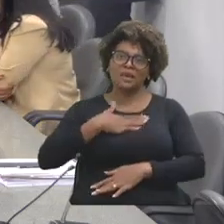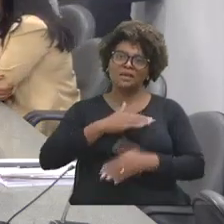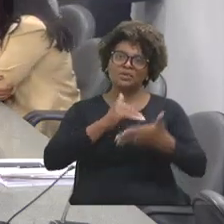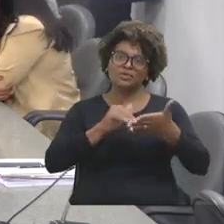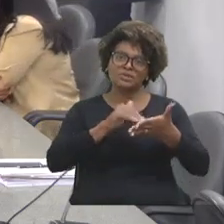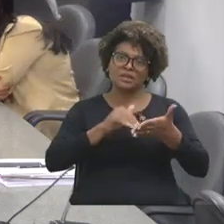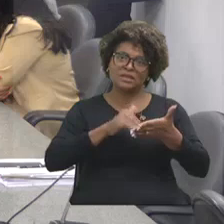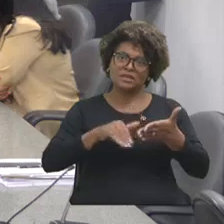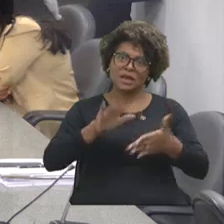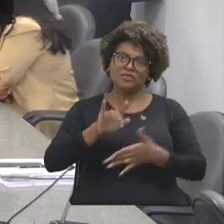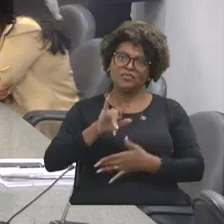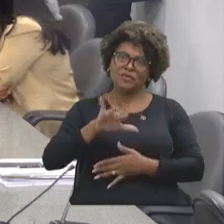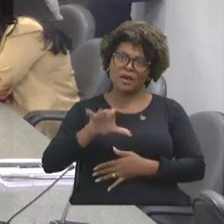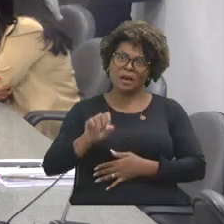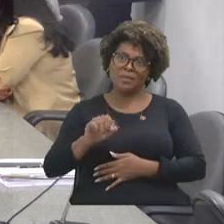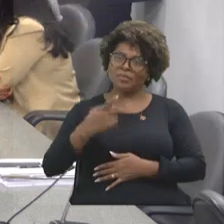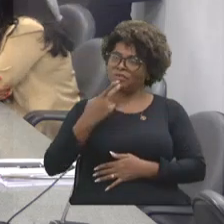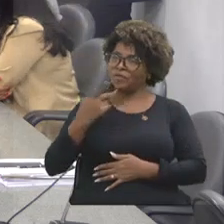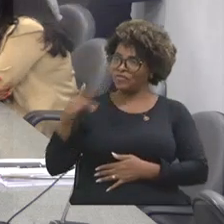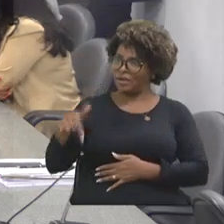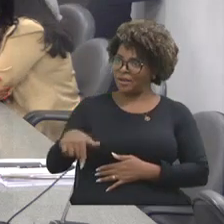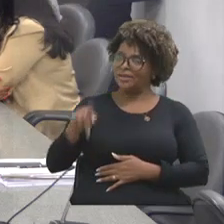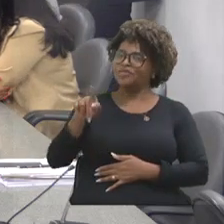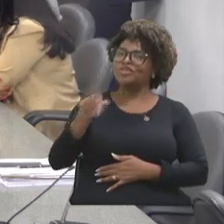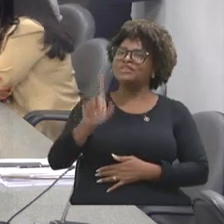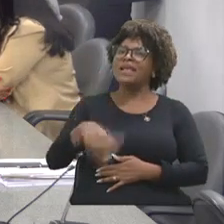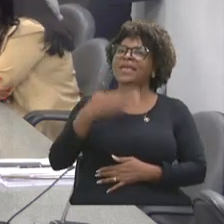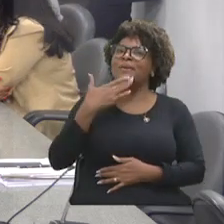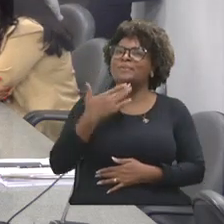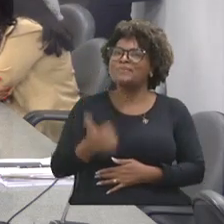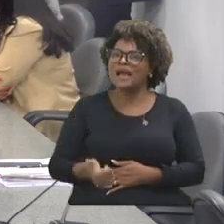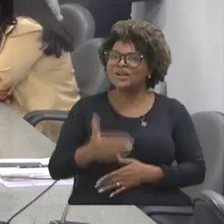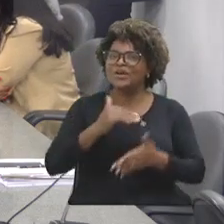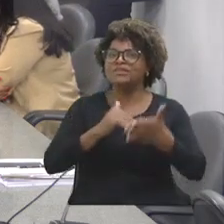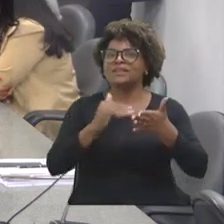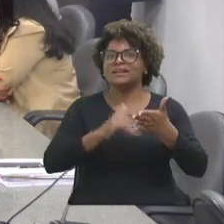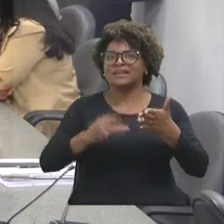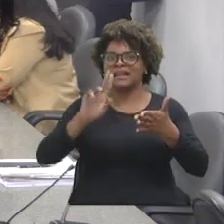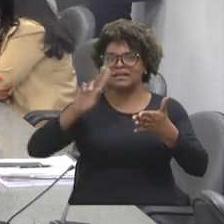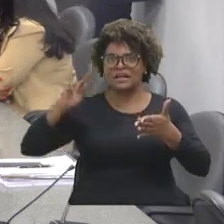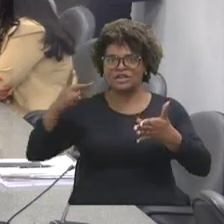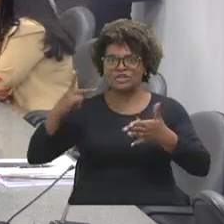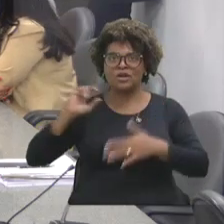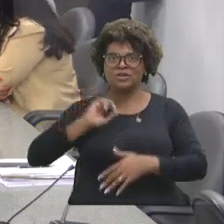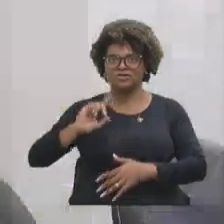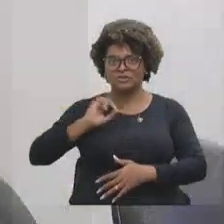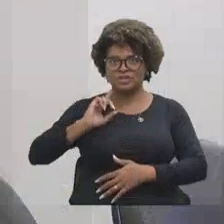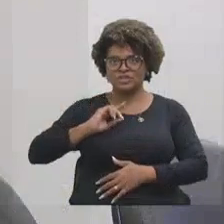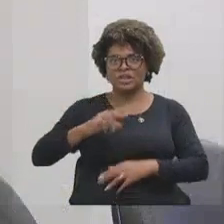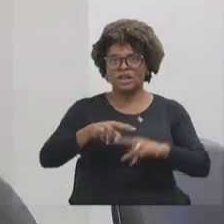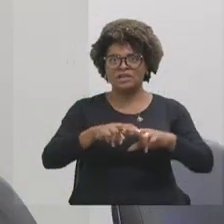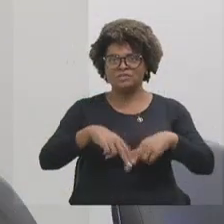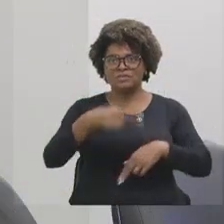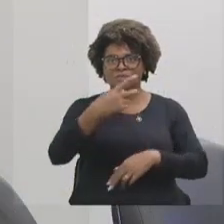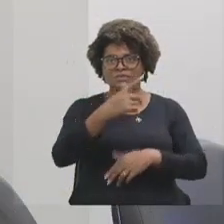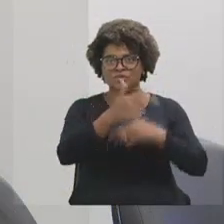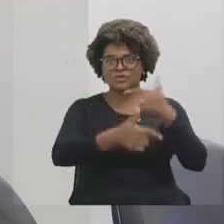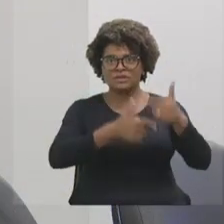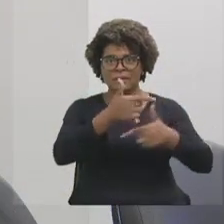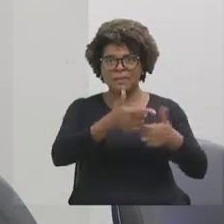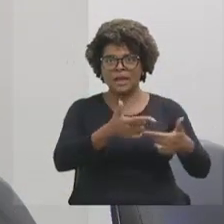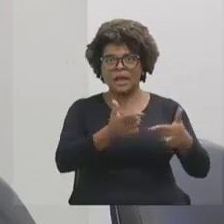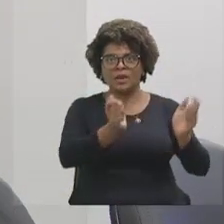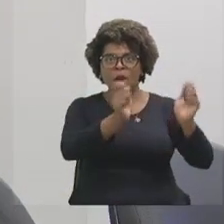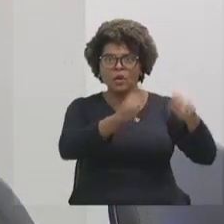e eu ouço aqui dizer viu secretário que você é o melhor secretário da história de Minas Gerais pelo trabalho pela competência que vem desempenhando